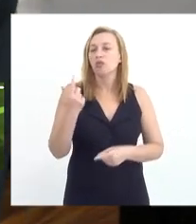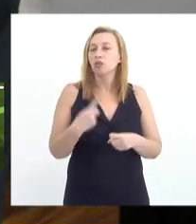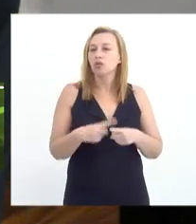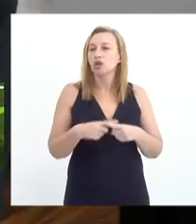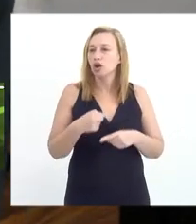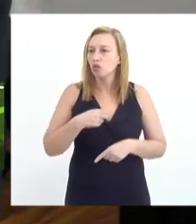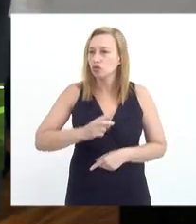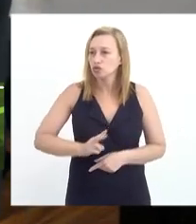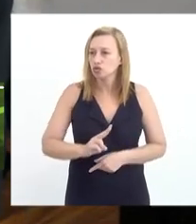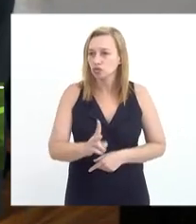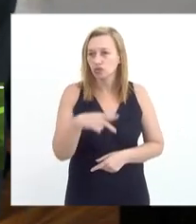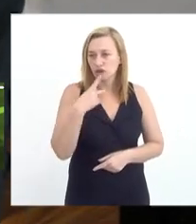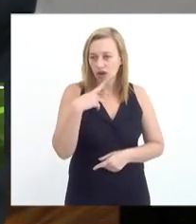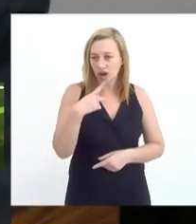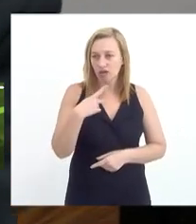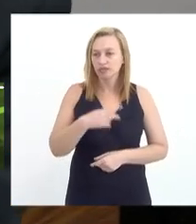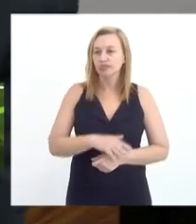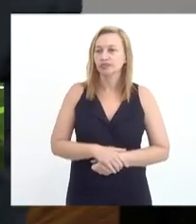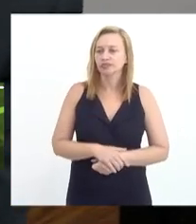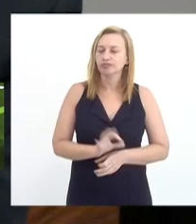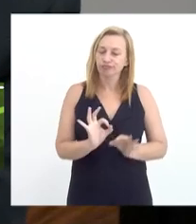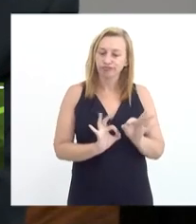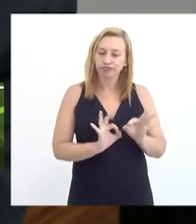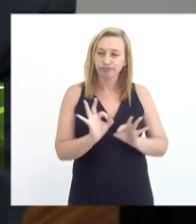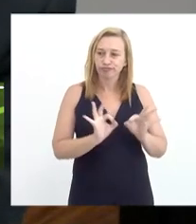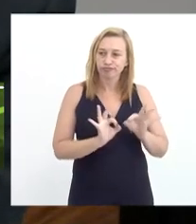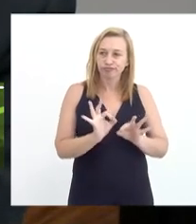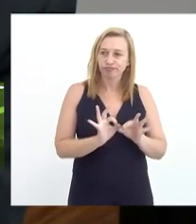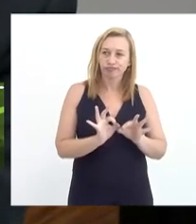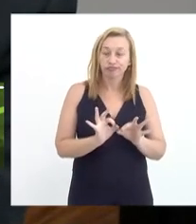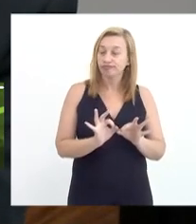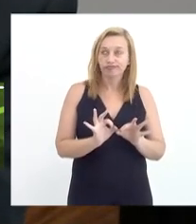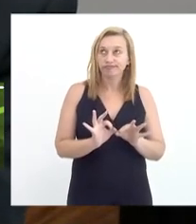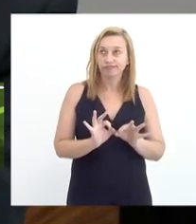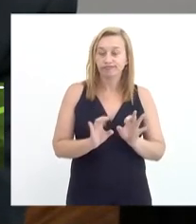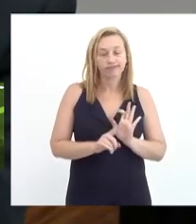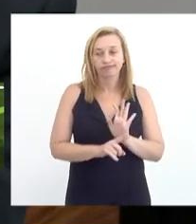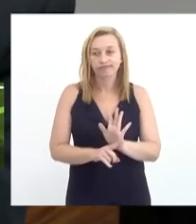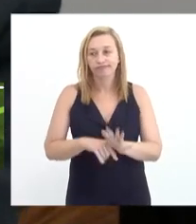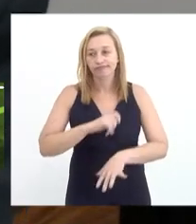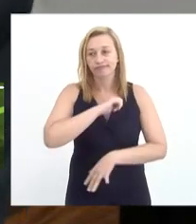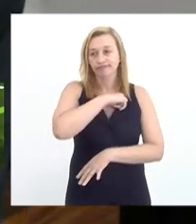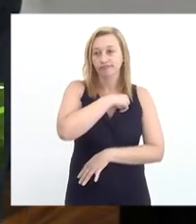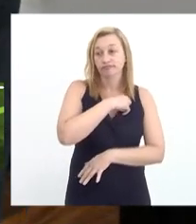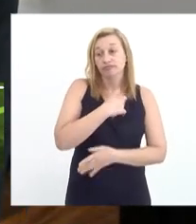continuo A dizer Que este plano Não é de recuperação Fiscal